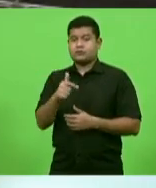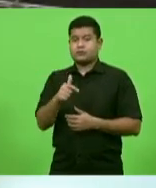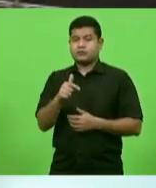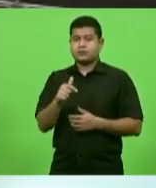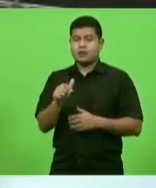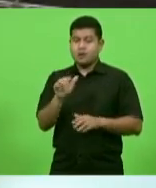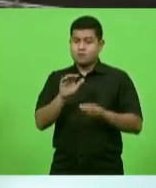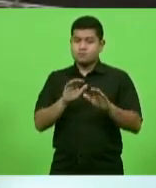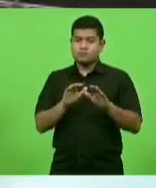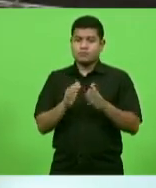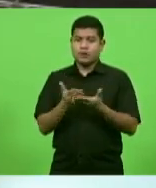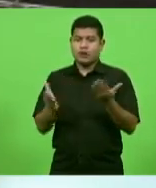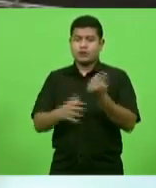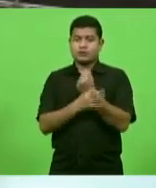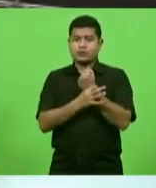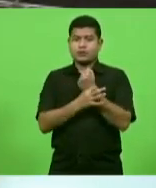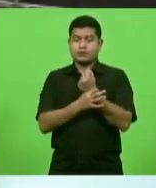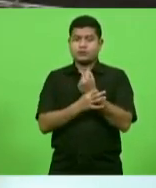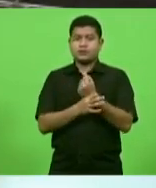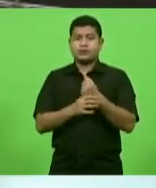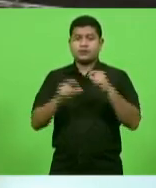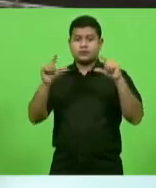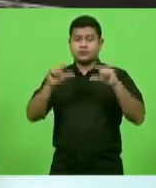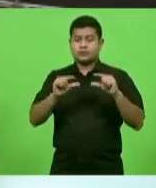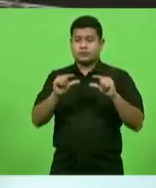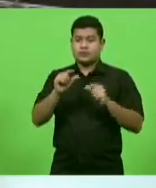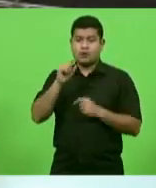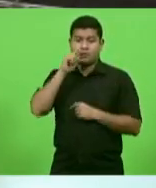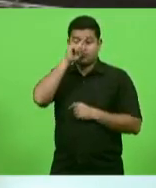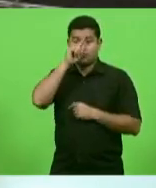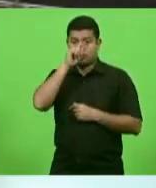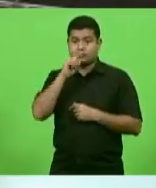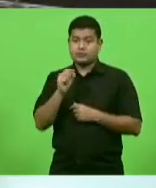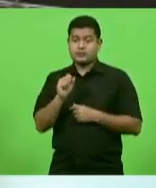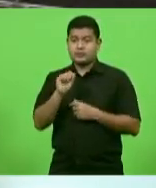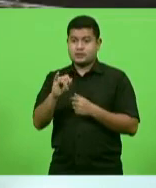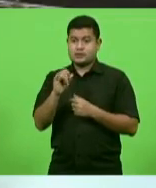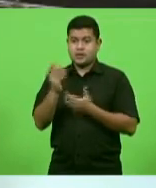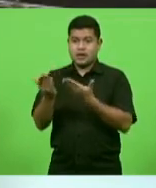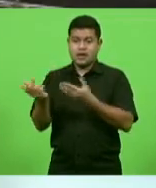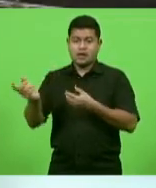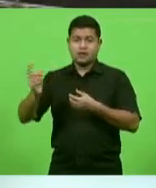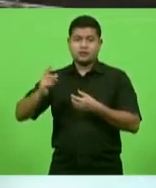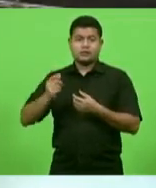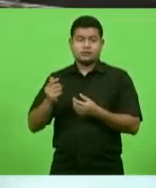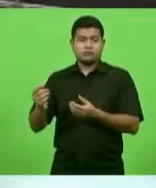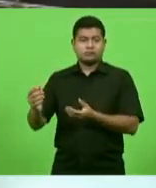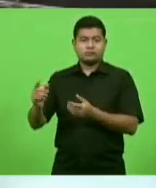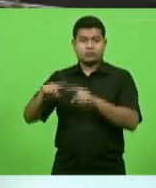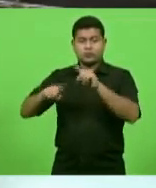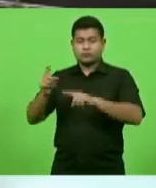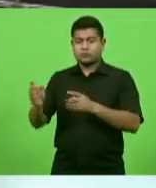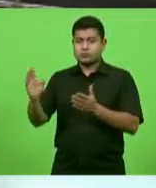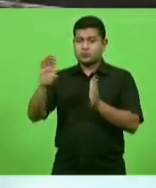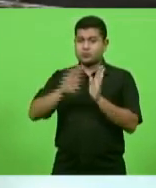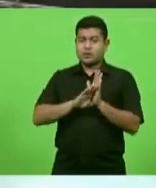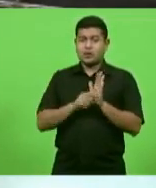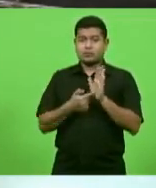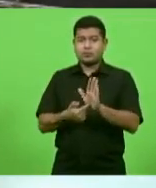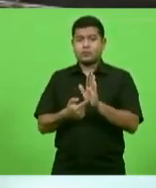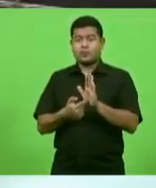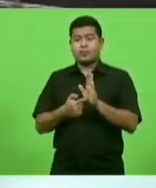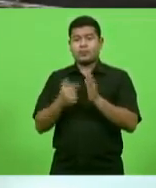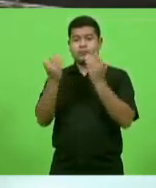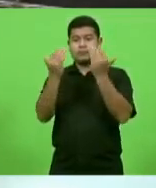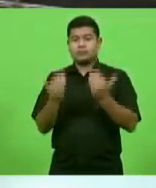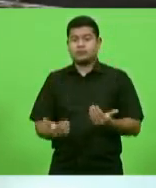cautelas necessárias a minimização dos riscos decorrentes desta modalidade de pagamento conforme contato não parecer